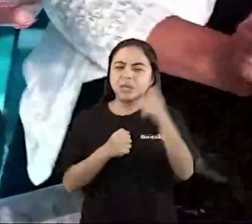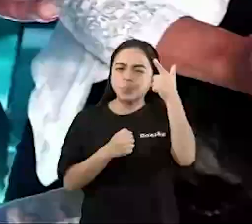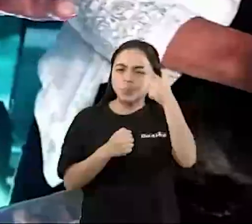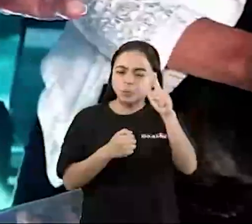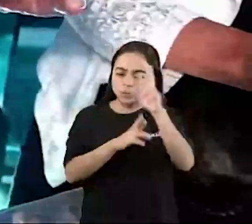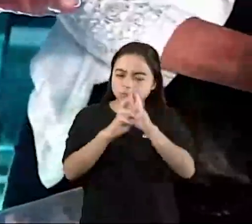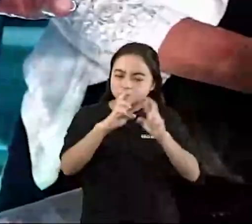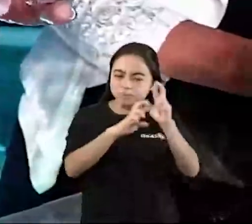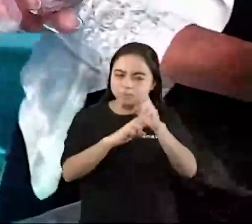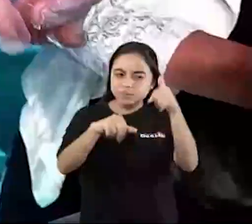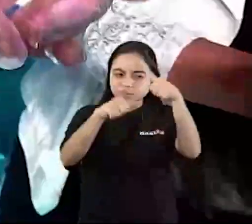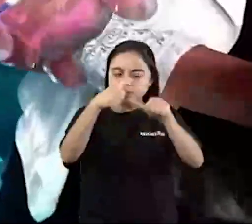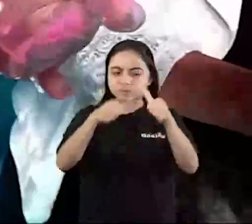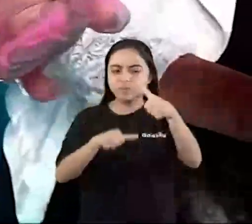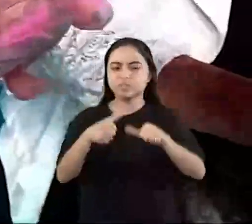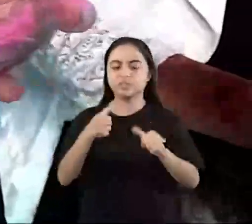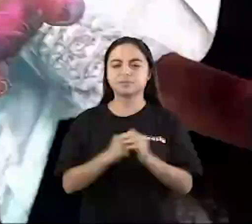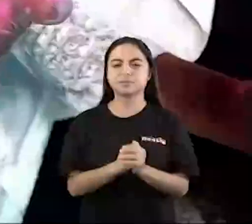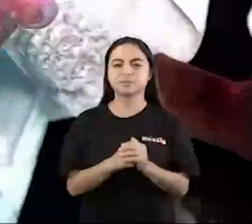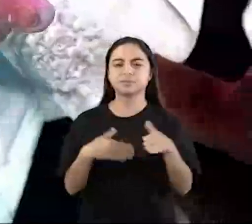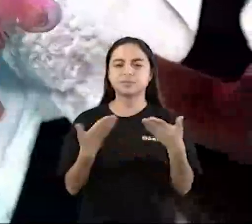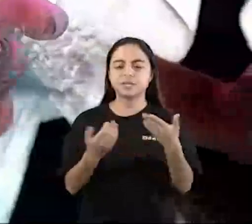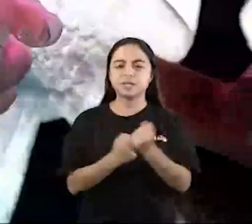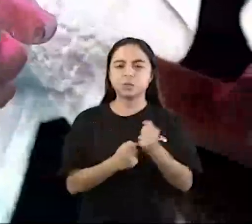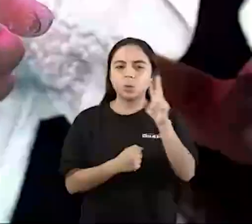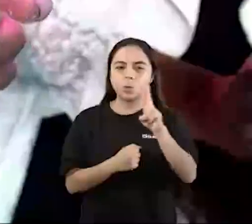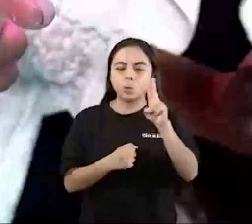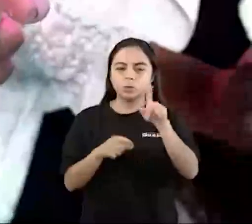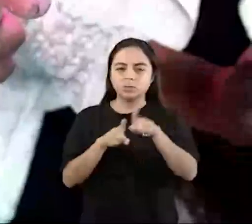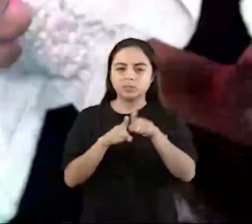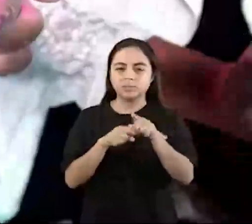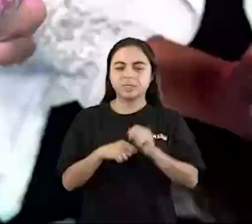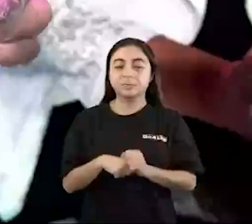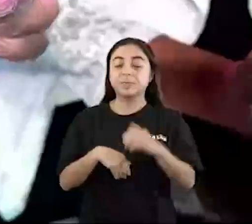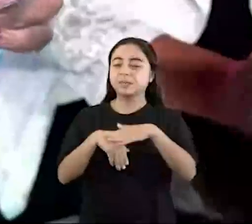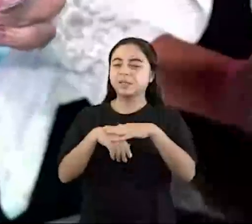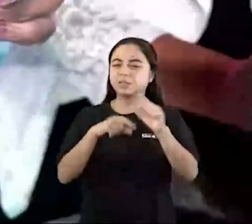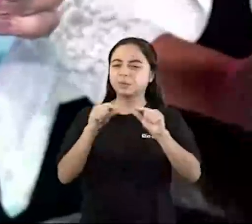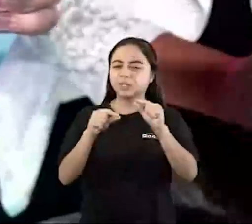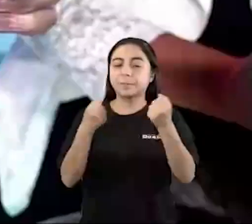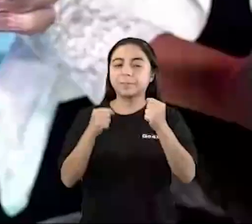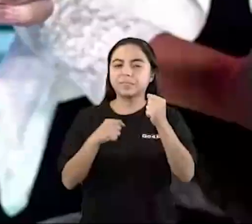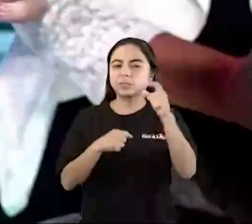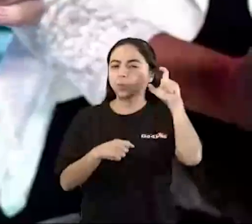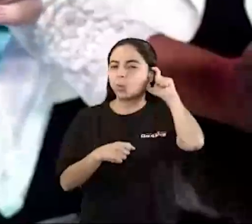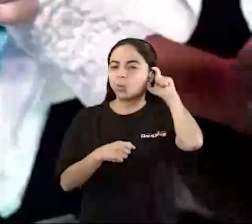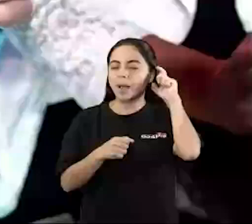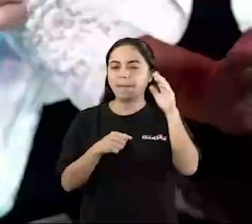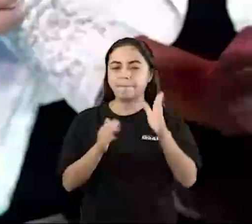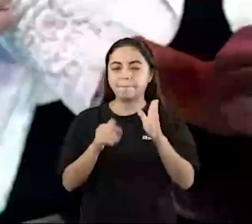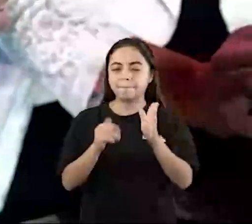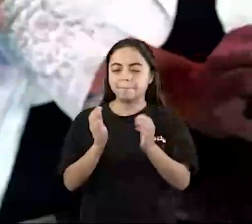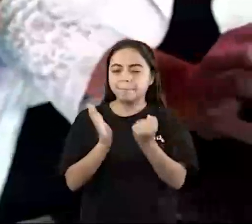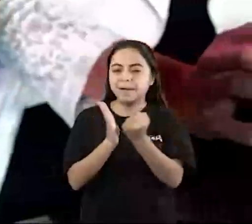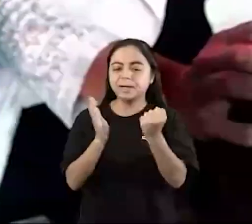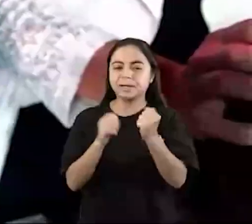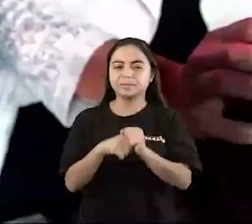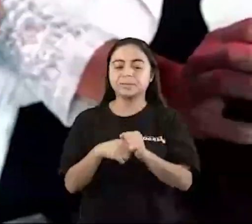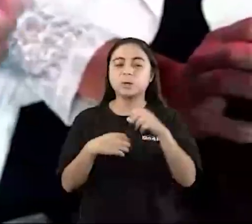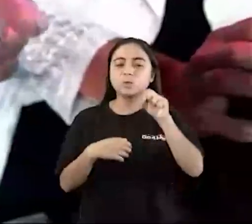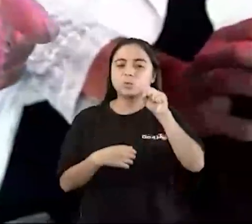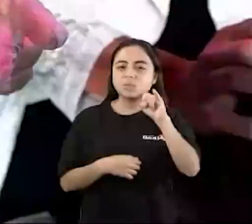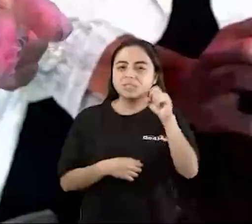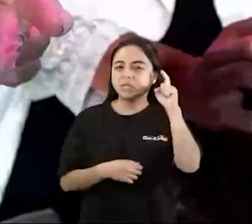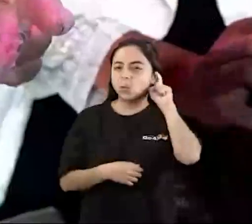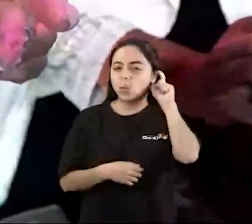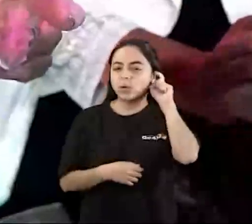fazer a avaliação. E aí a gente utiliza, o que eu faço? Eu preciso marcar a orelha. Então, eu estou na orelha direita, eu venho aqui, ó,